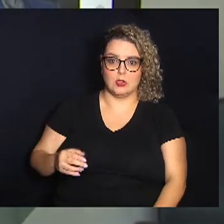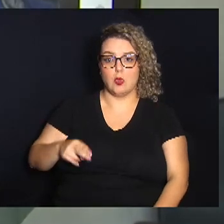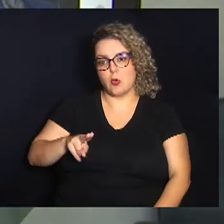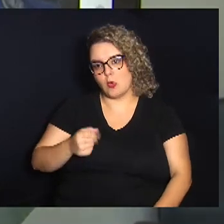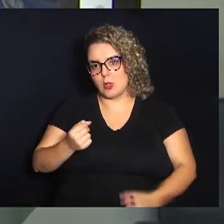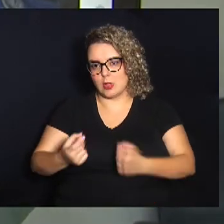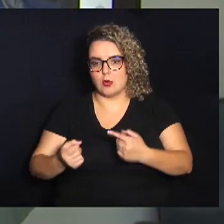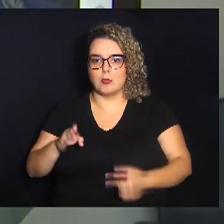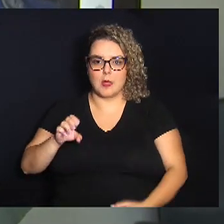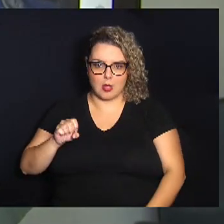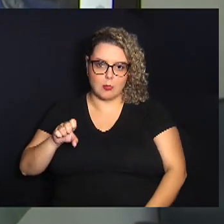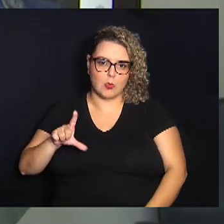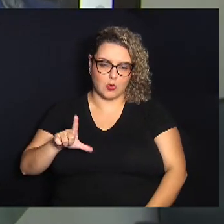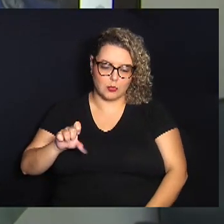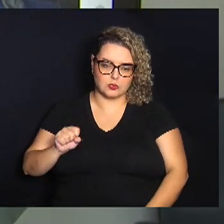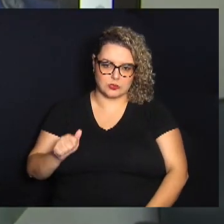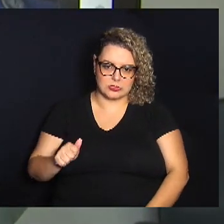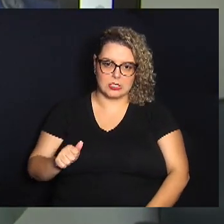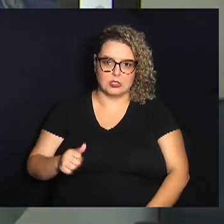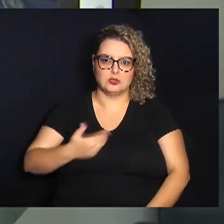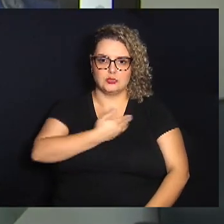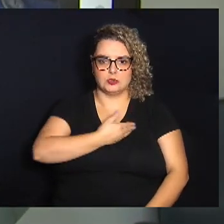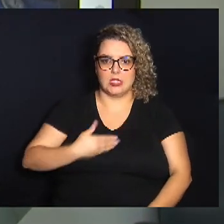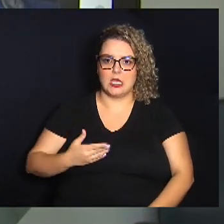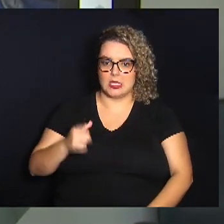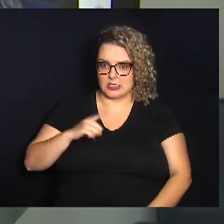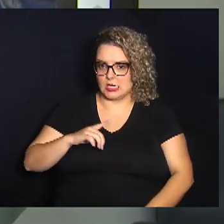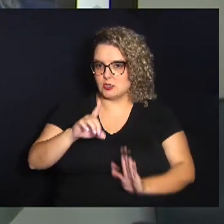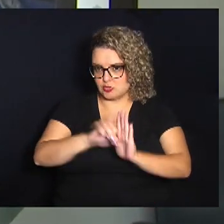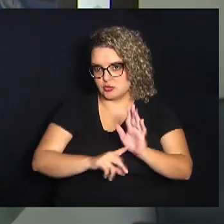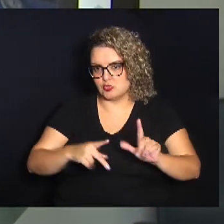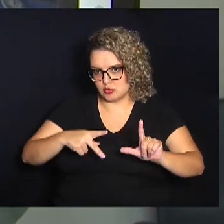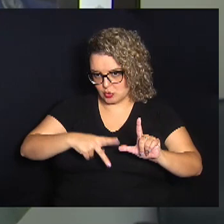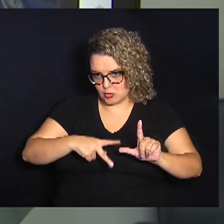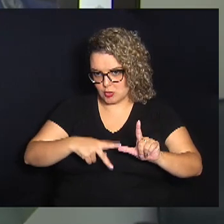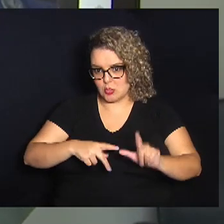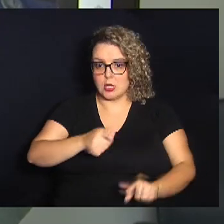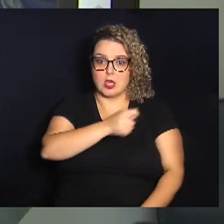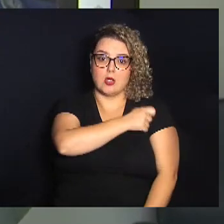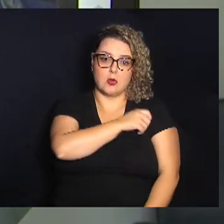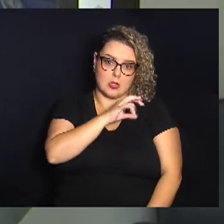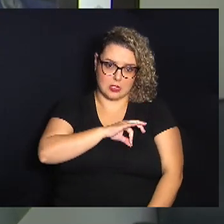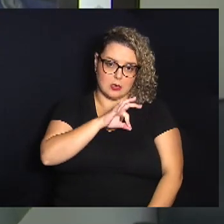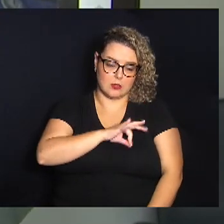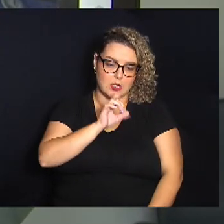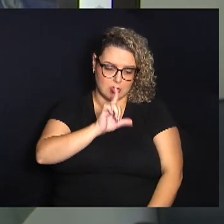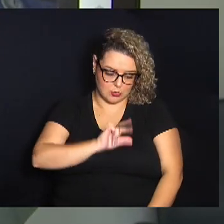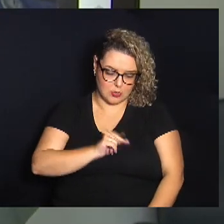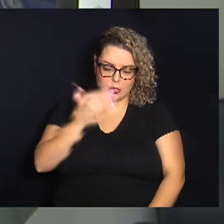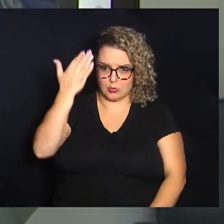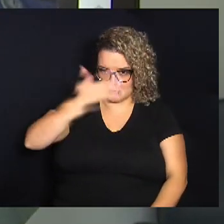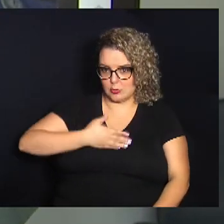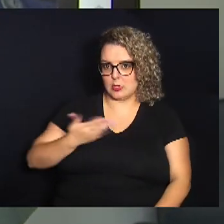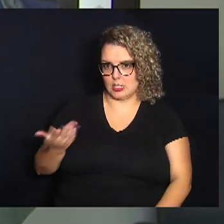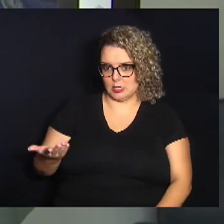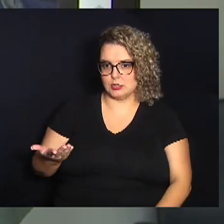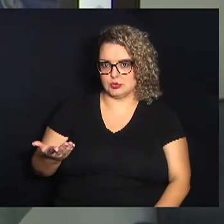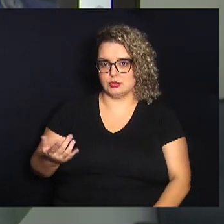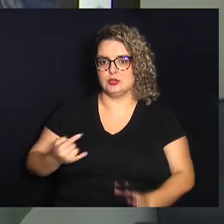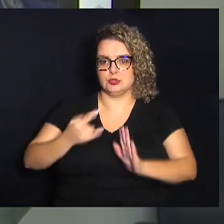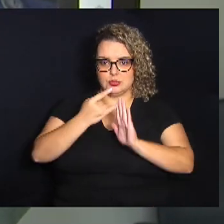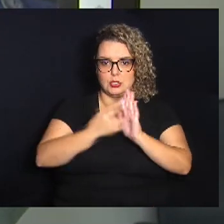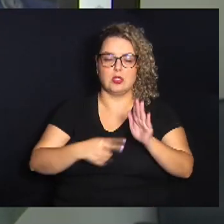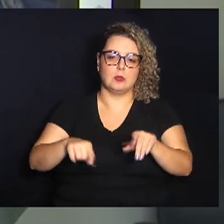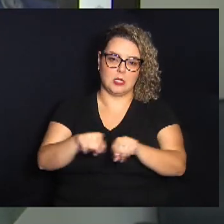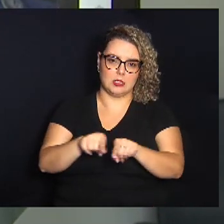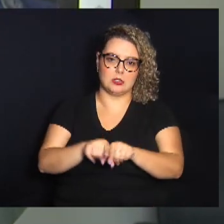já automaticamente tem direito ao benefício do passe livre. E os alunos que são de baixa renda, comprovadamente de baixa renda, né, através de documentação,